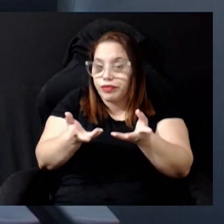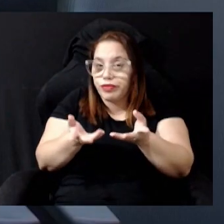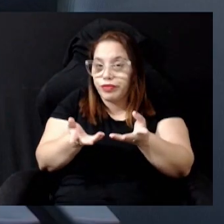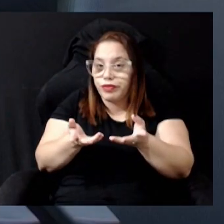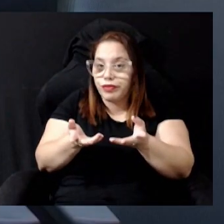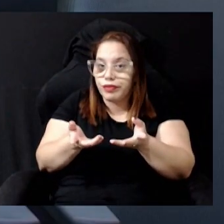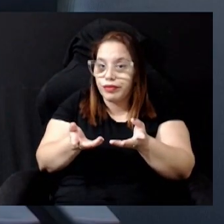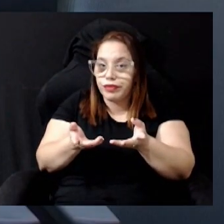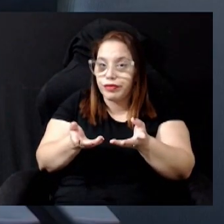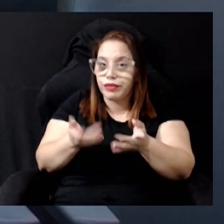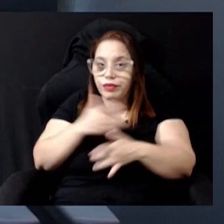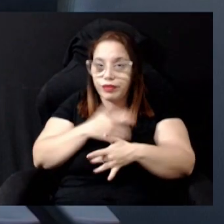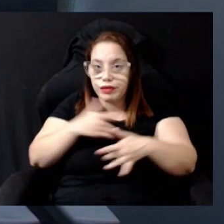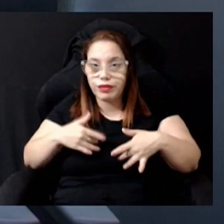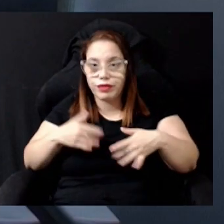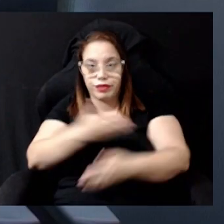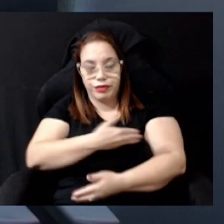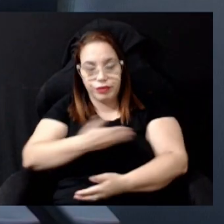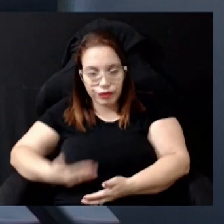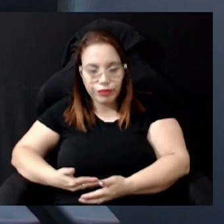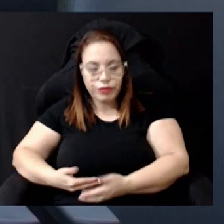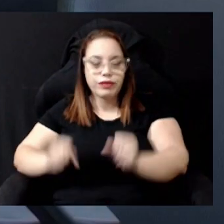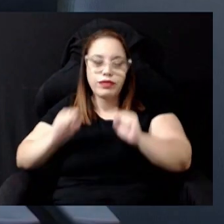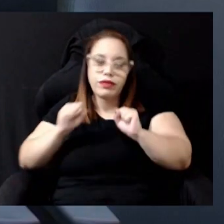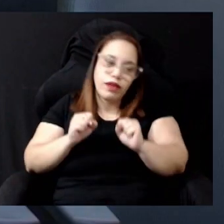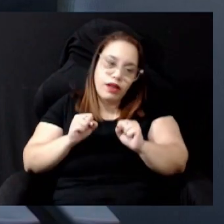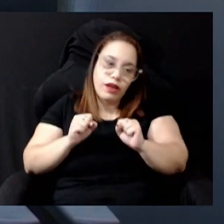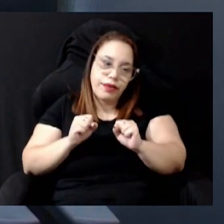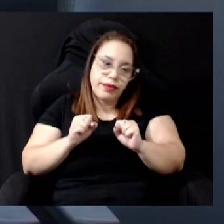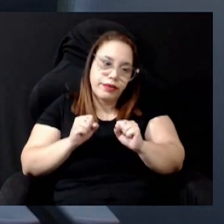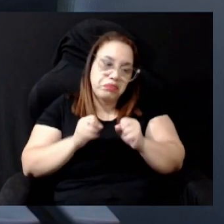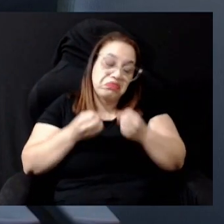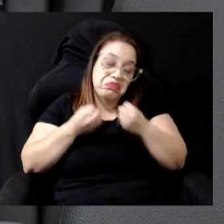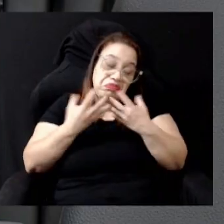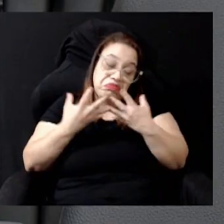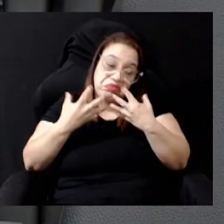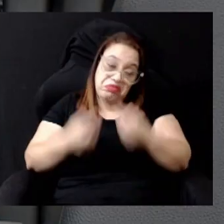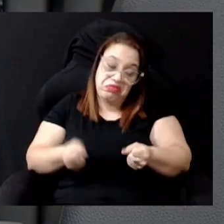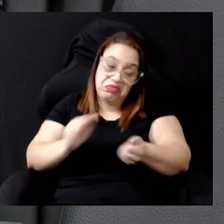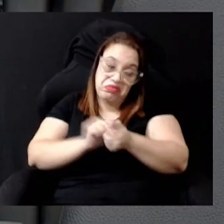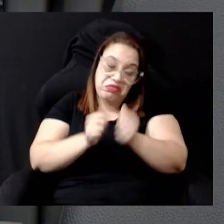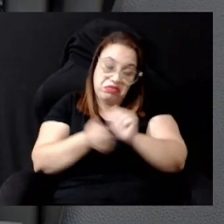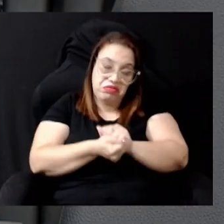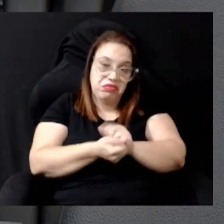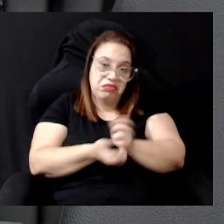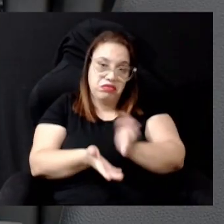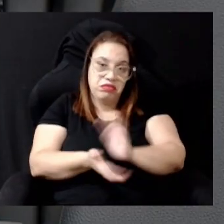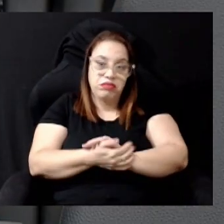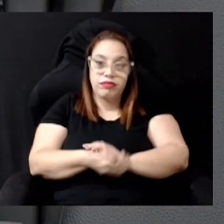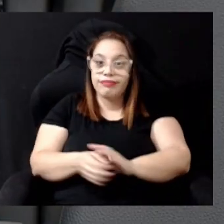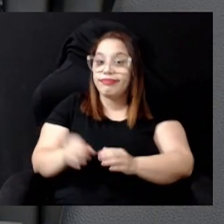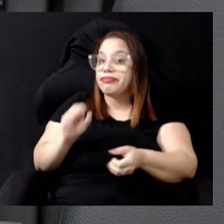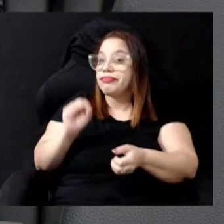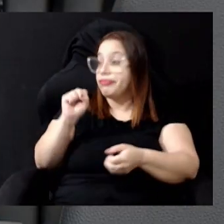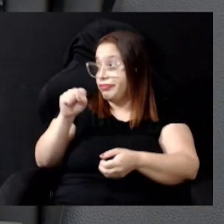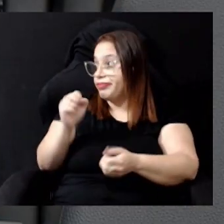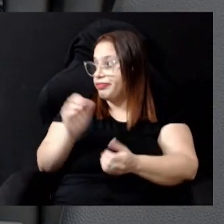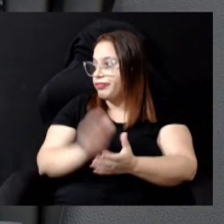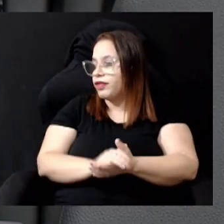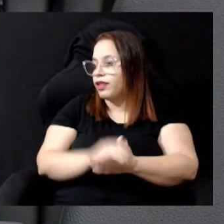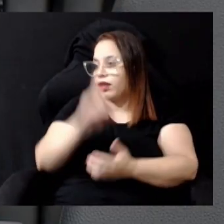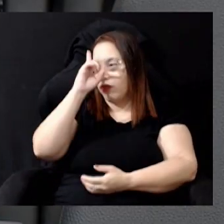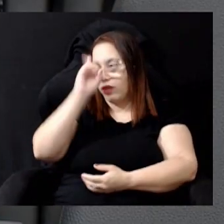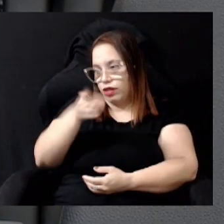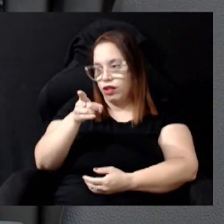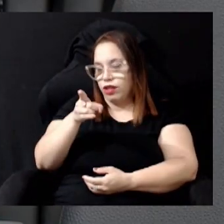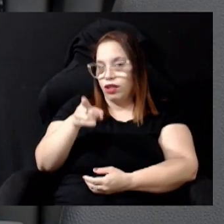saúde pública também esteja apta para receber, né, esses casos. Exatamente, porque feito o diagnóstico, existe